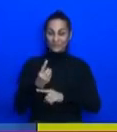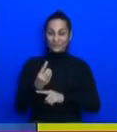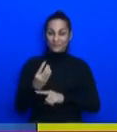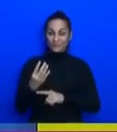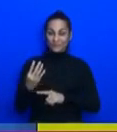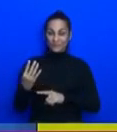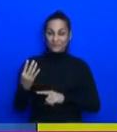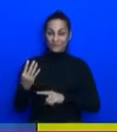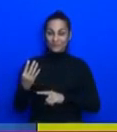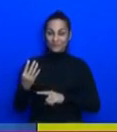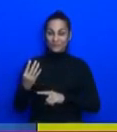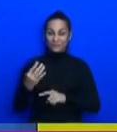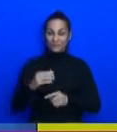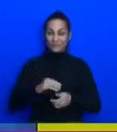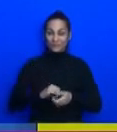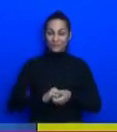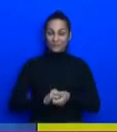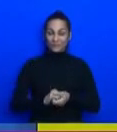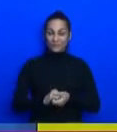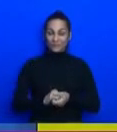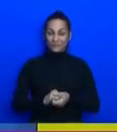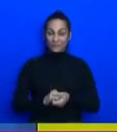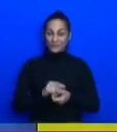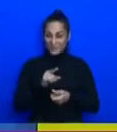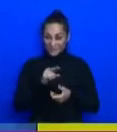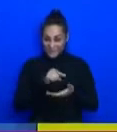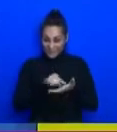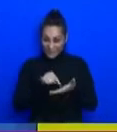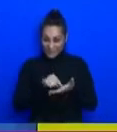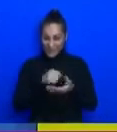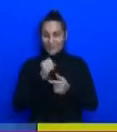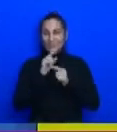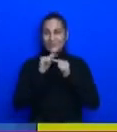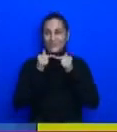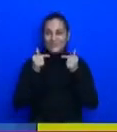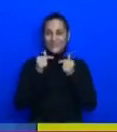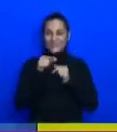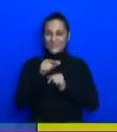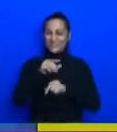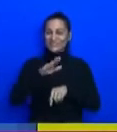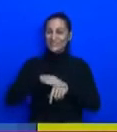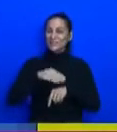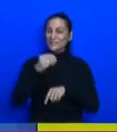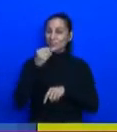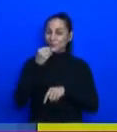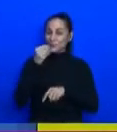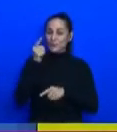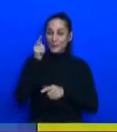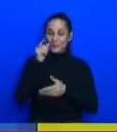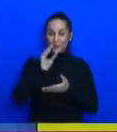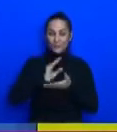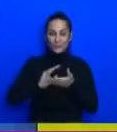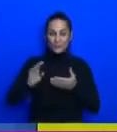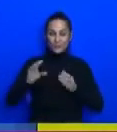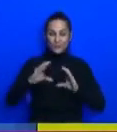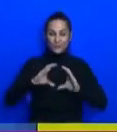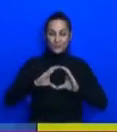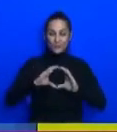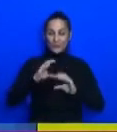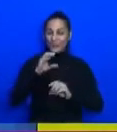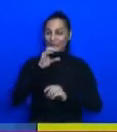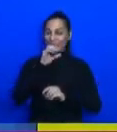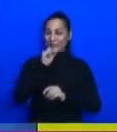14. Marrom 14. E aí, tá marcando? Boa sorte. Você tem muitas chances na Lotofácil. Bola